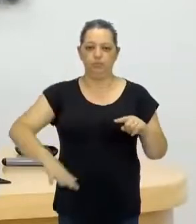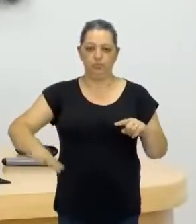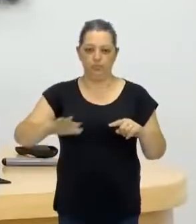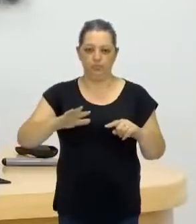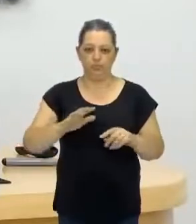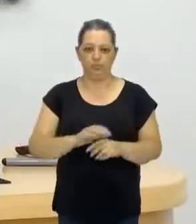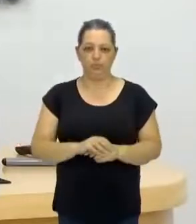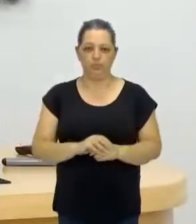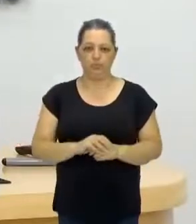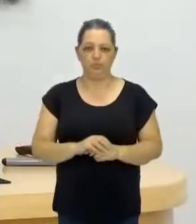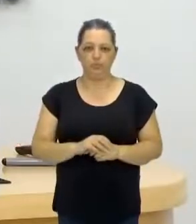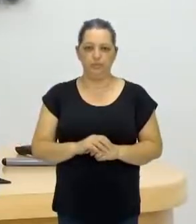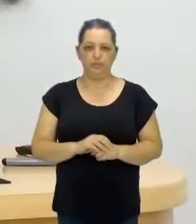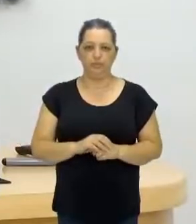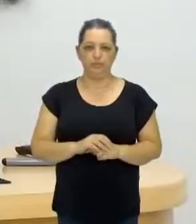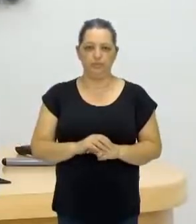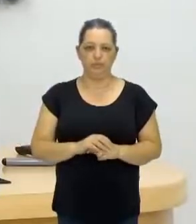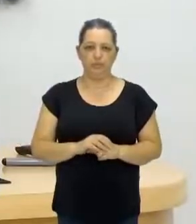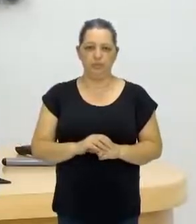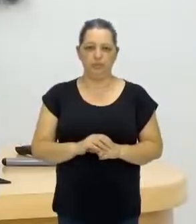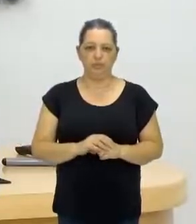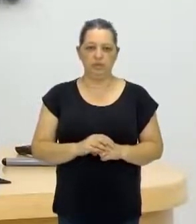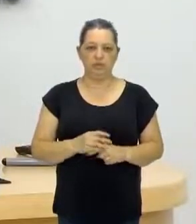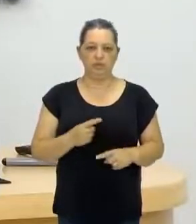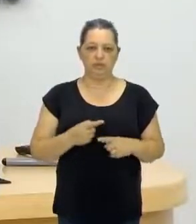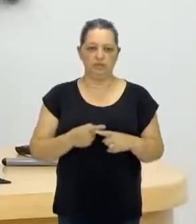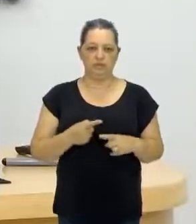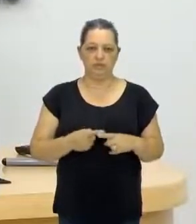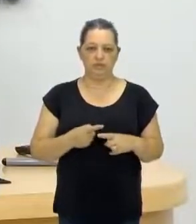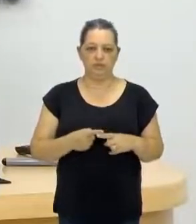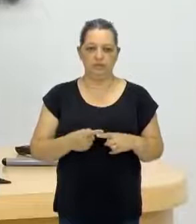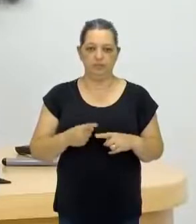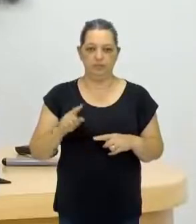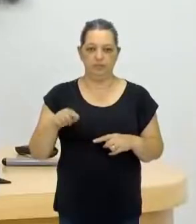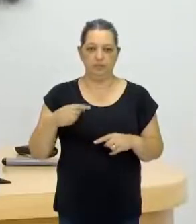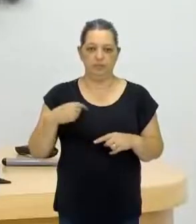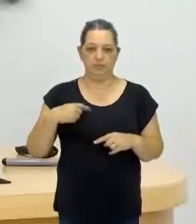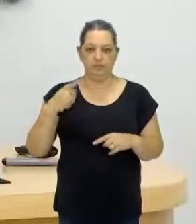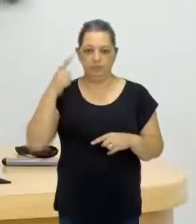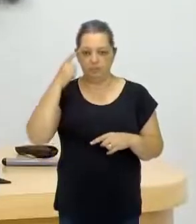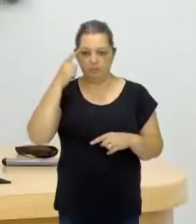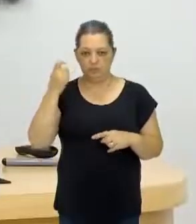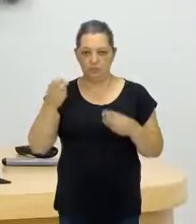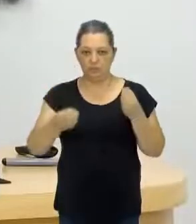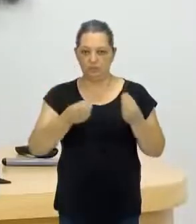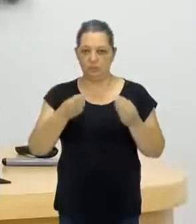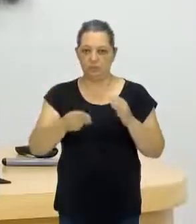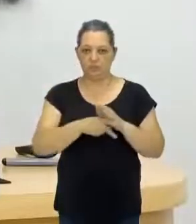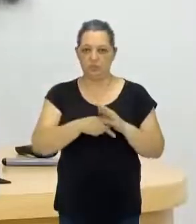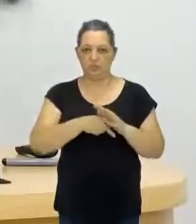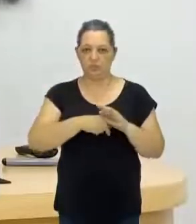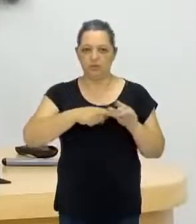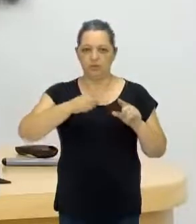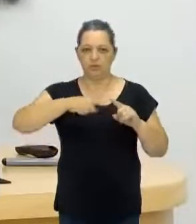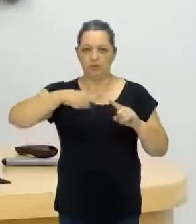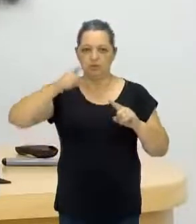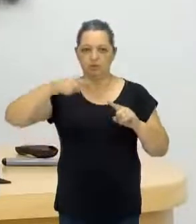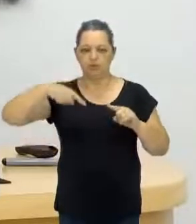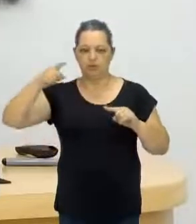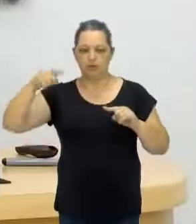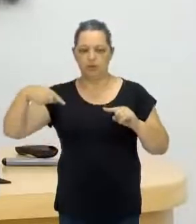na Lua? Lembra, pessoal? Os sons depende para você ter, né, a onda sonora acontecer, você tem que ter um